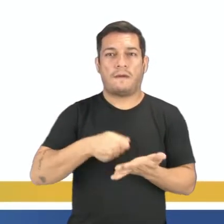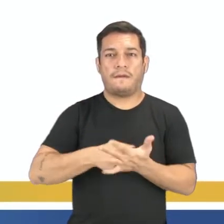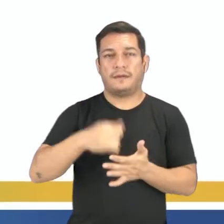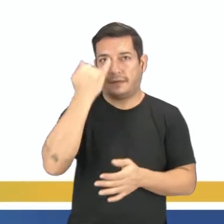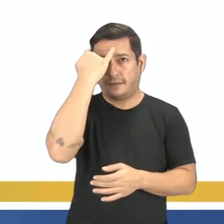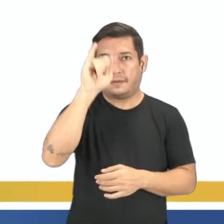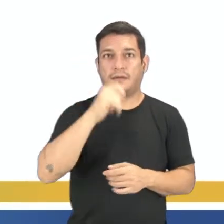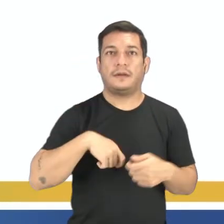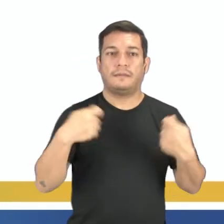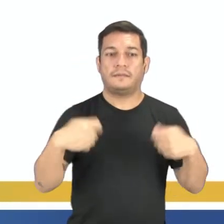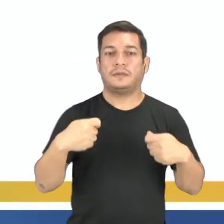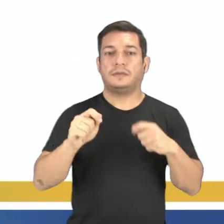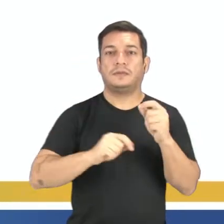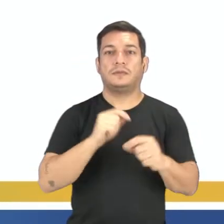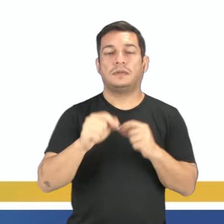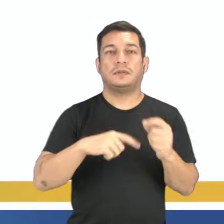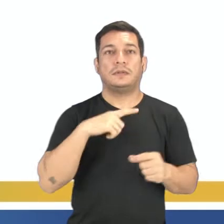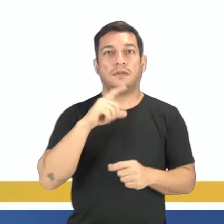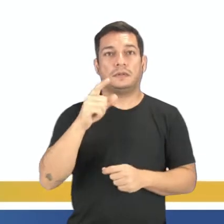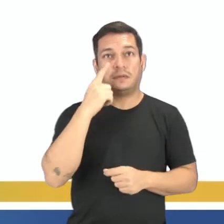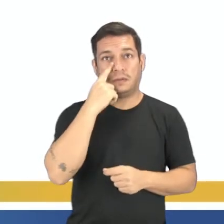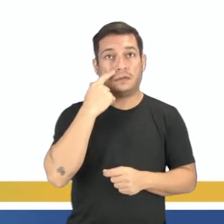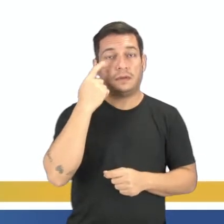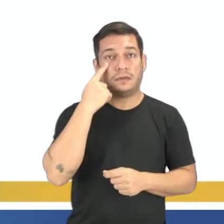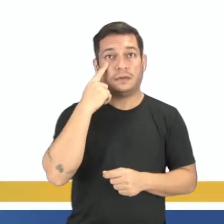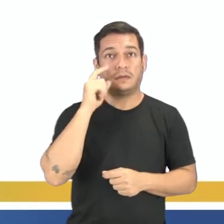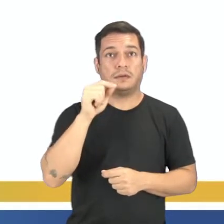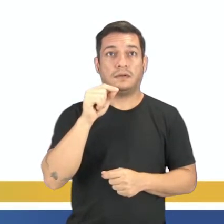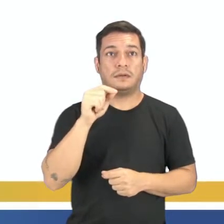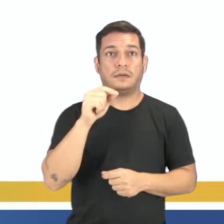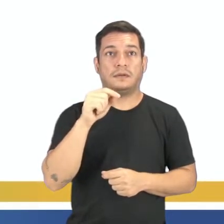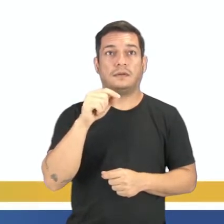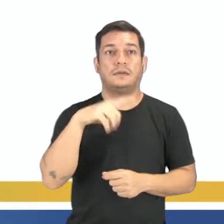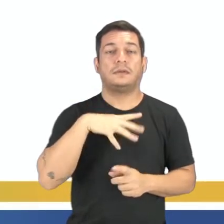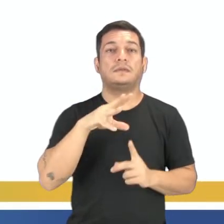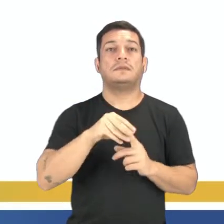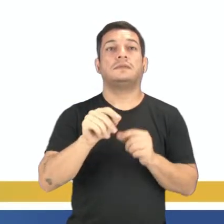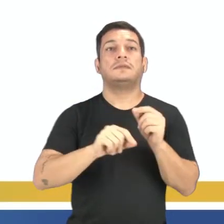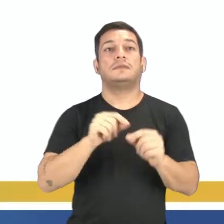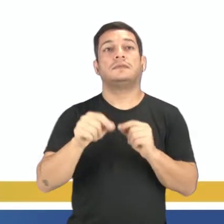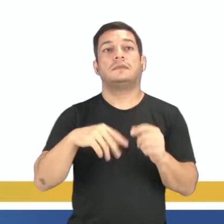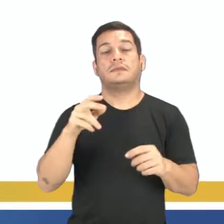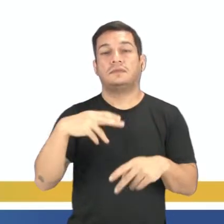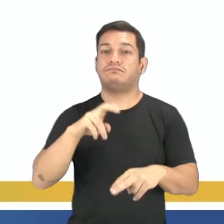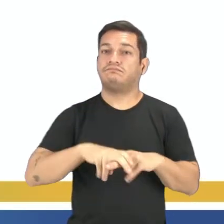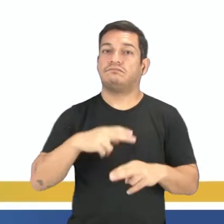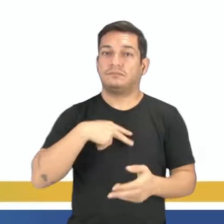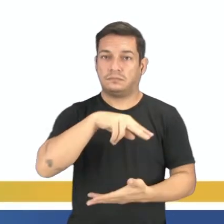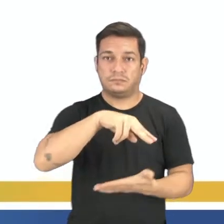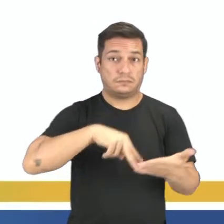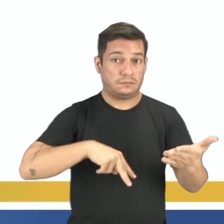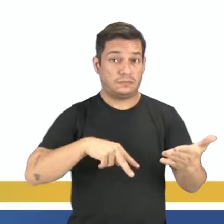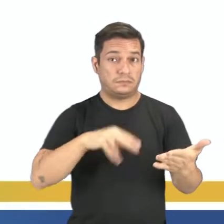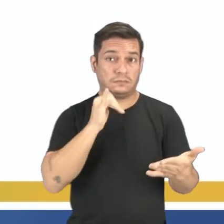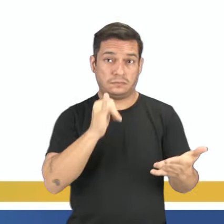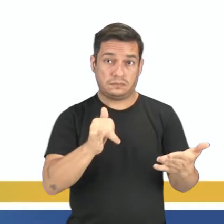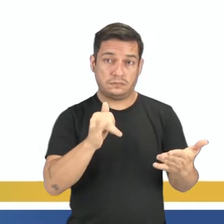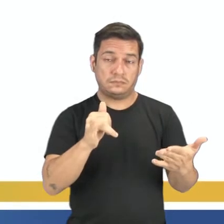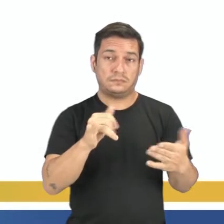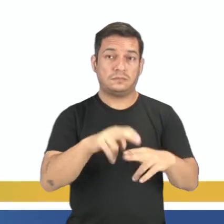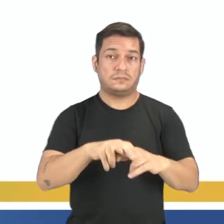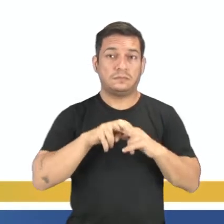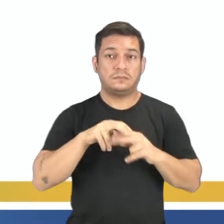que é preciso dosar a obra, a fim de que, a uma só assentada, o leitor faça a leitura do conto. Por